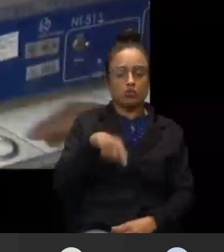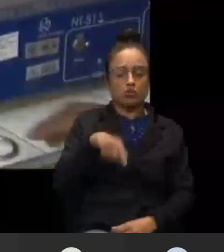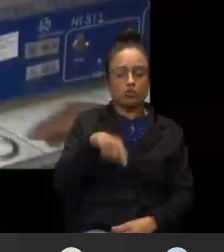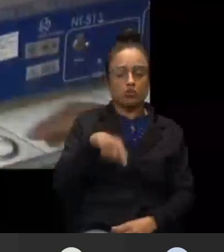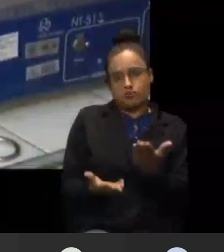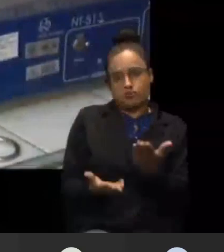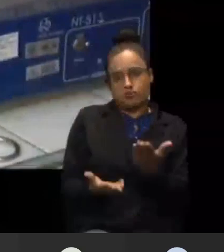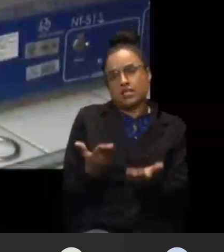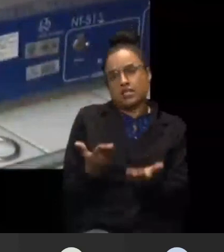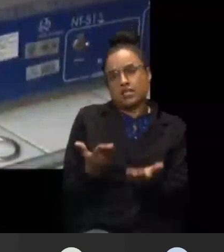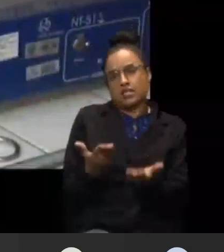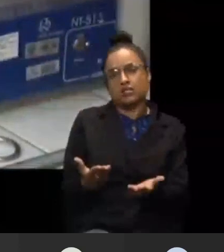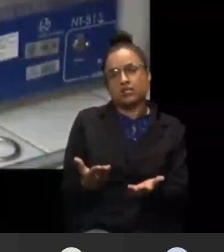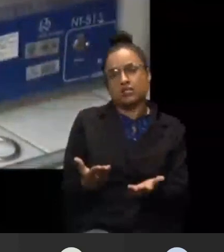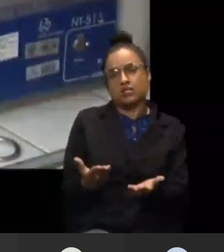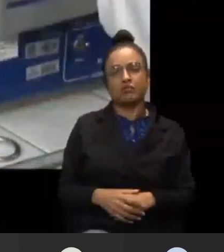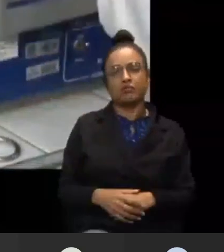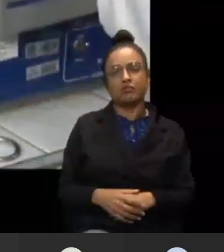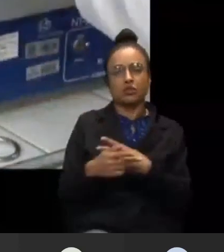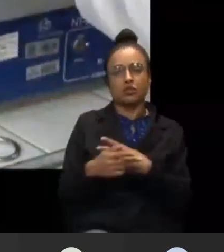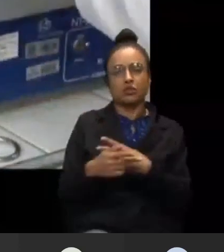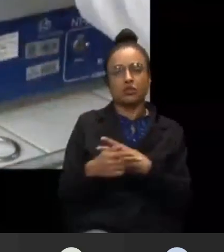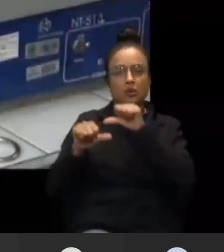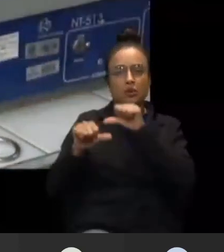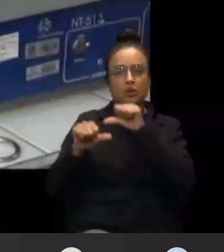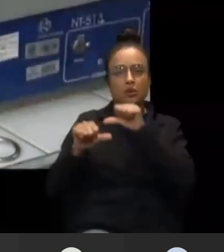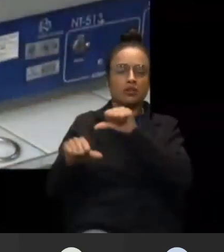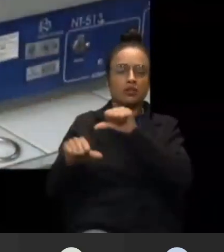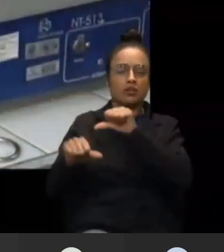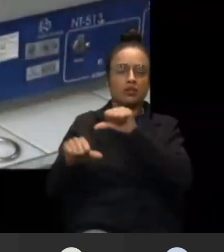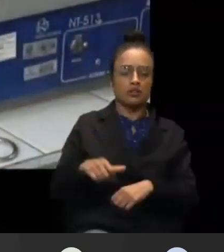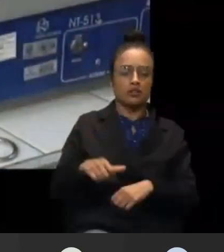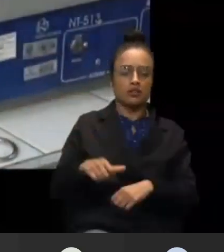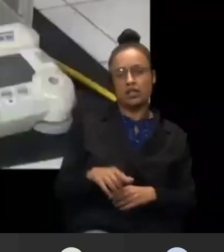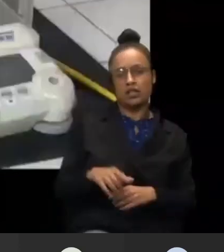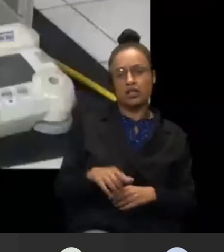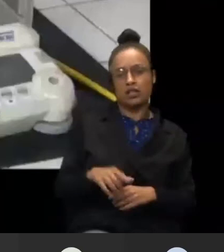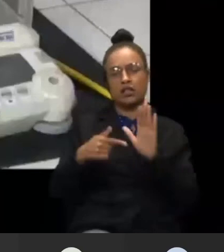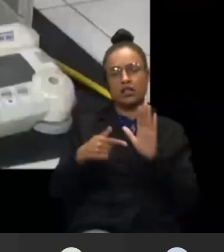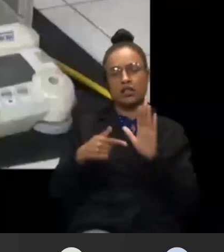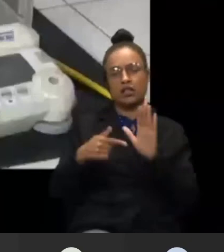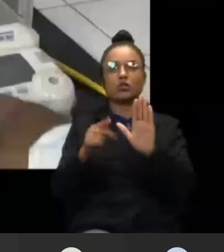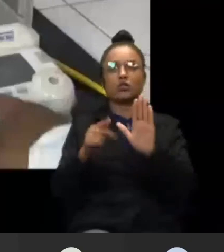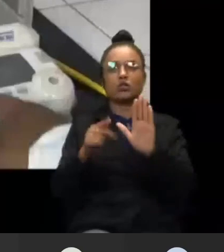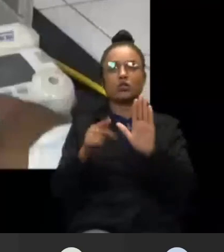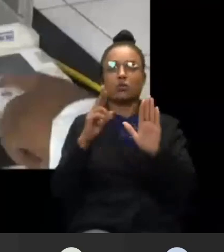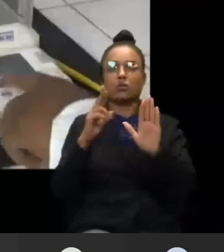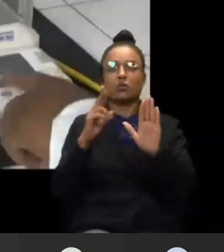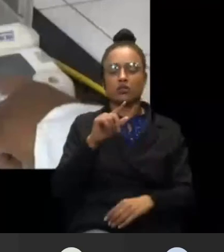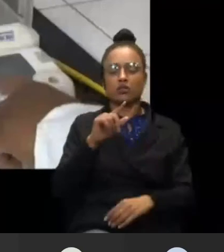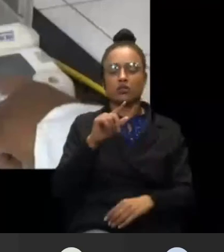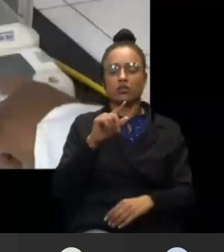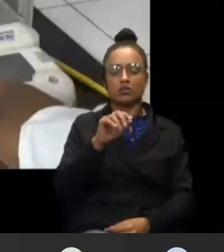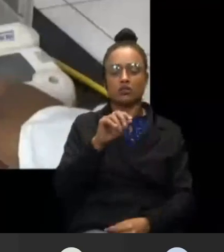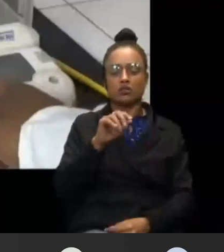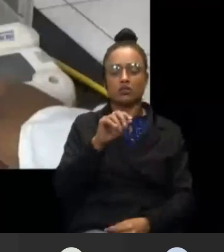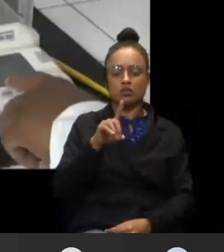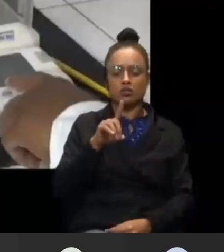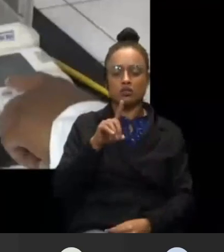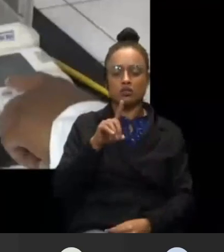valor alterado, que não vai corresponder somente ao teor de gordura da nossa amostra. Colocamos no dessecador, porque não